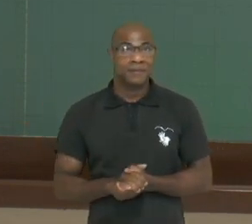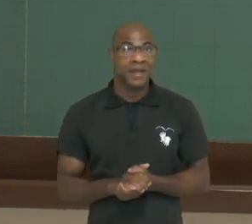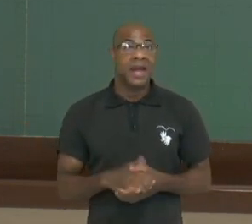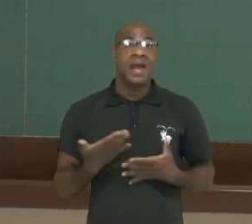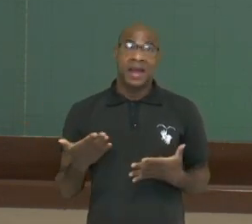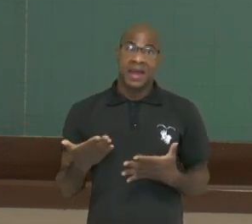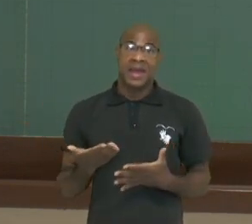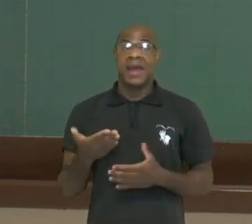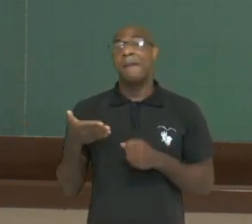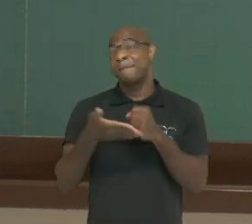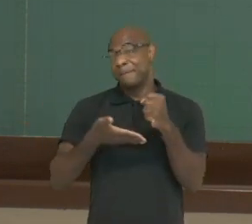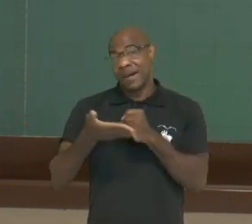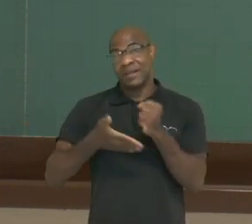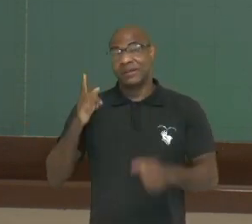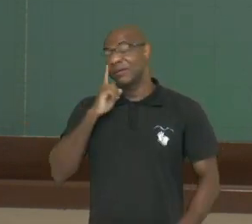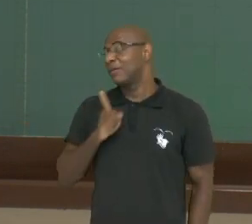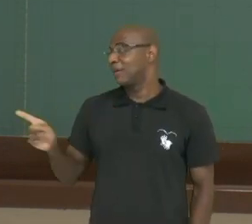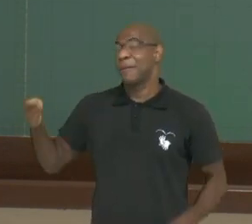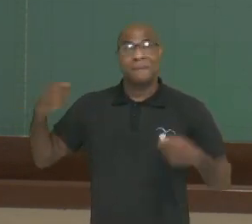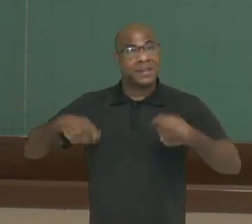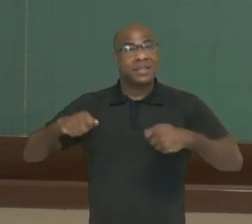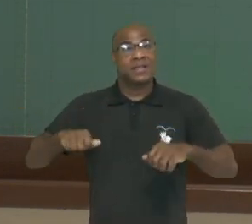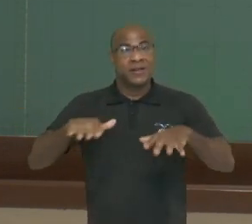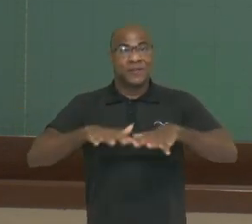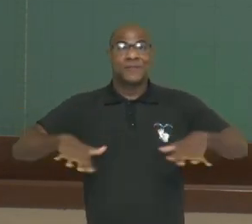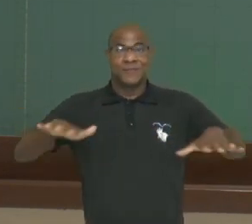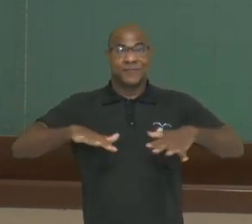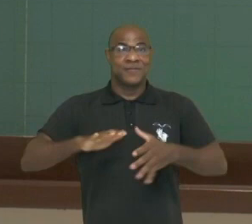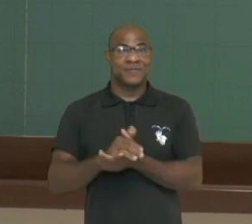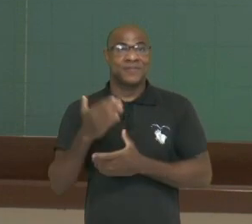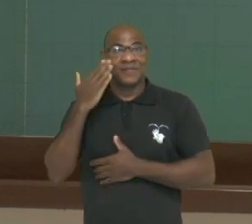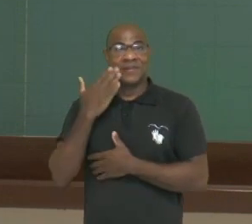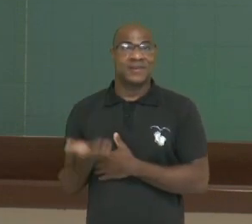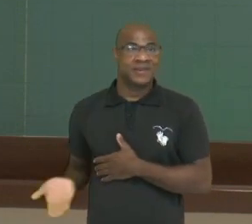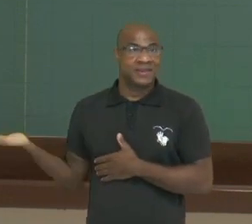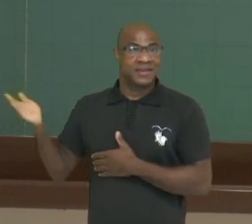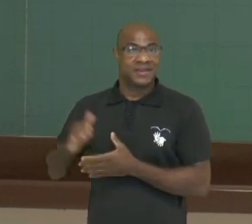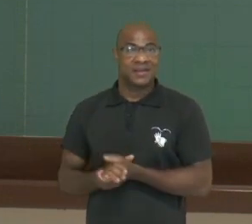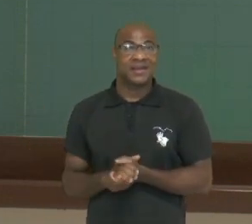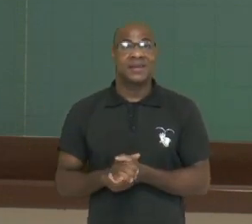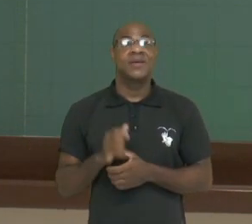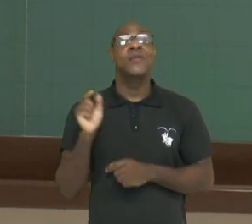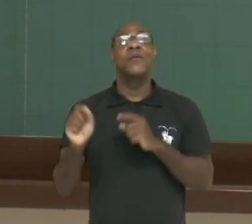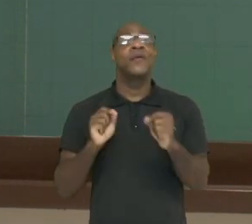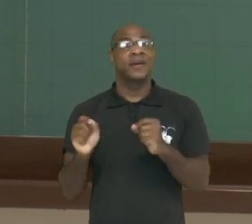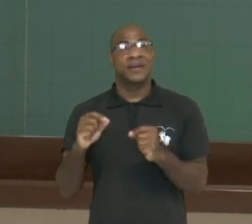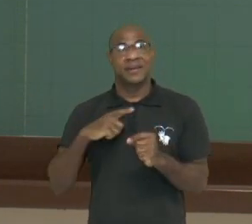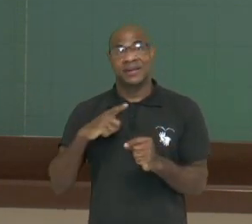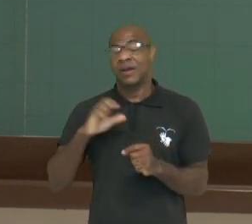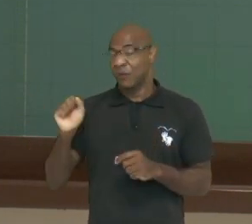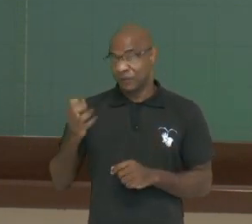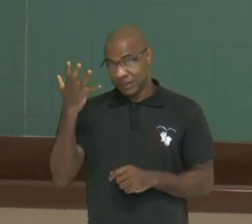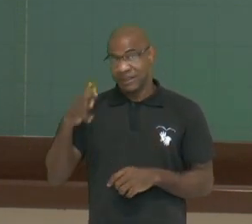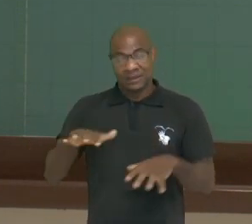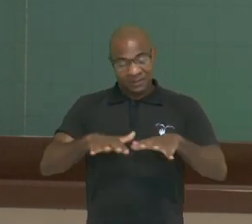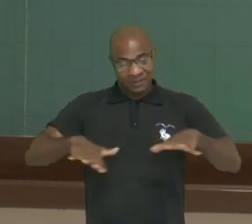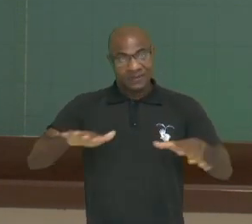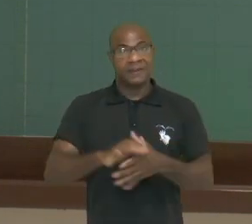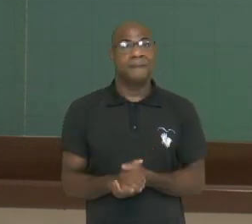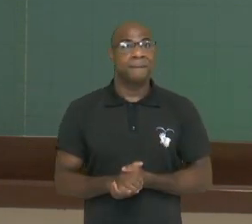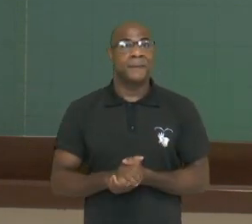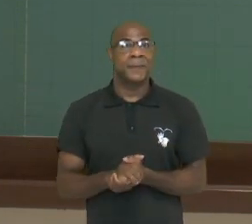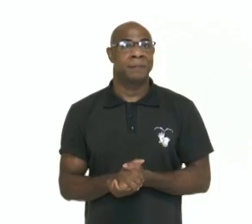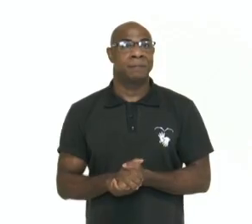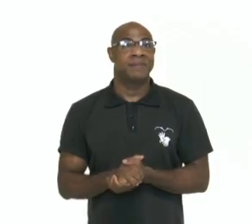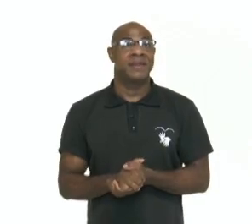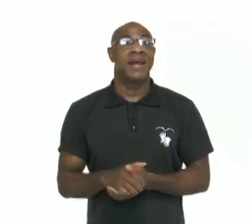básico, né? Que temos que ter um espaço delimitado para que essa modalidade aconteça. Sobre os kimonos